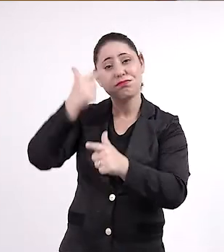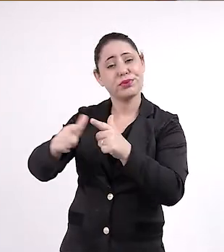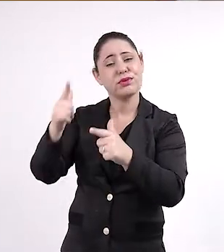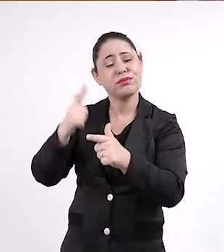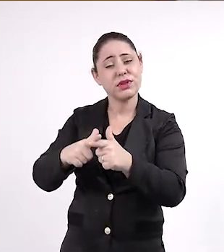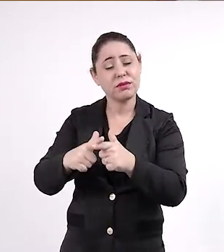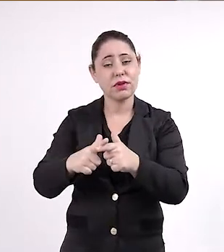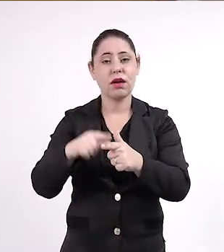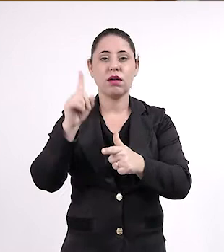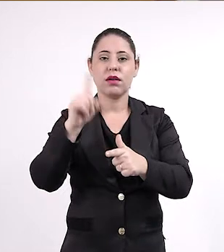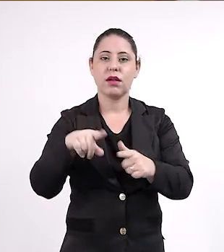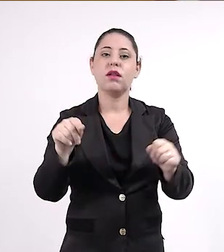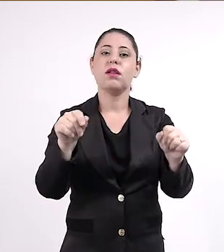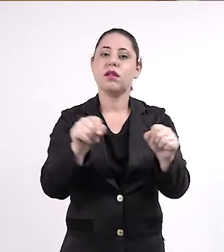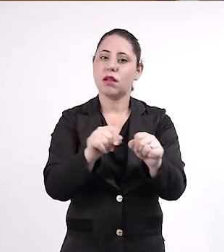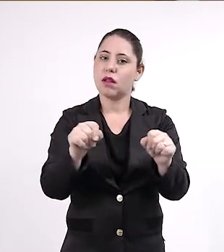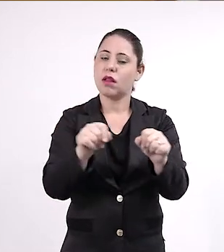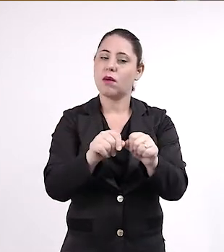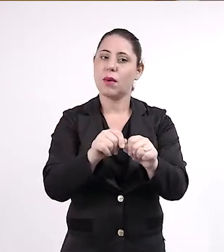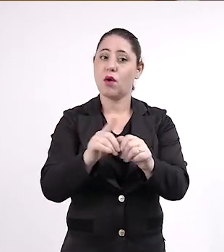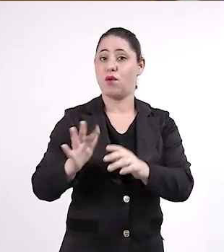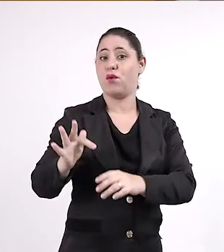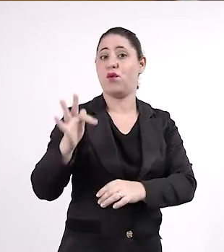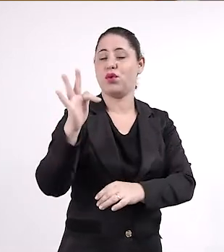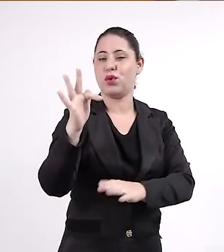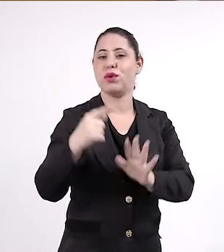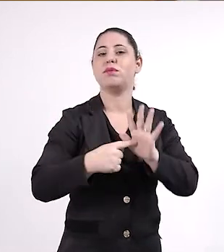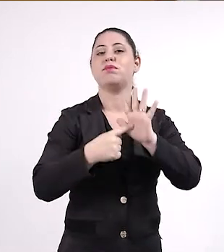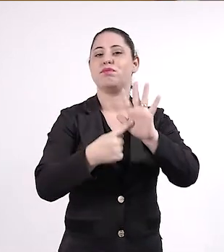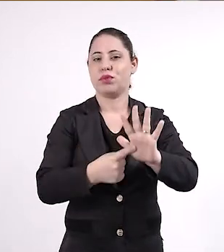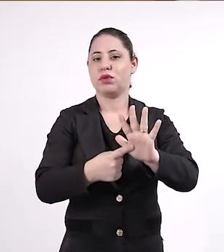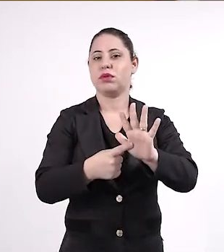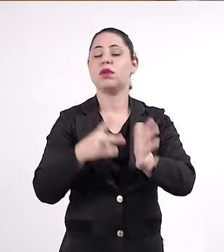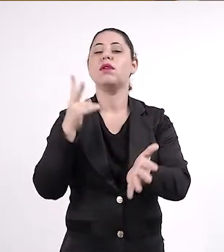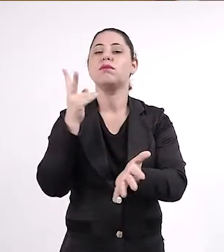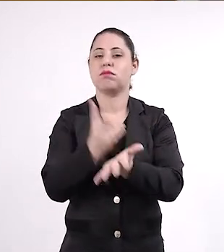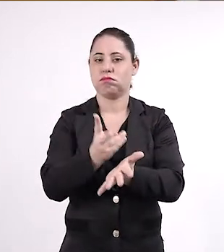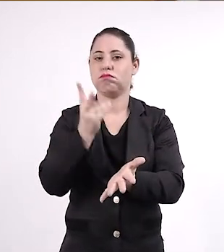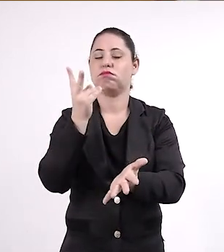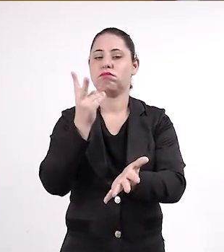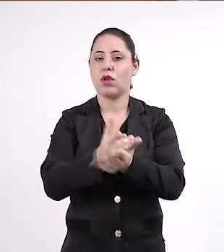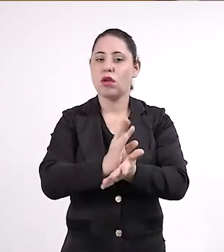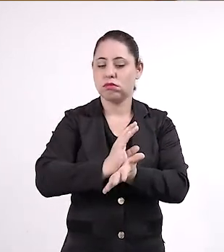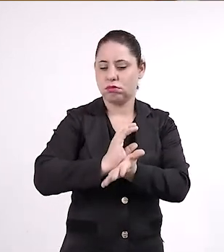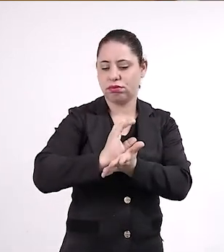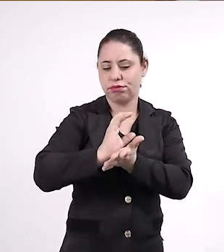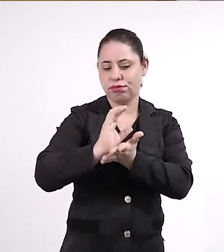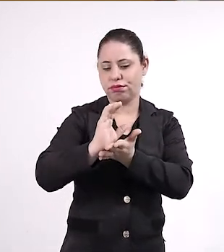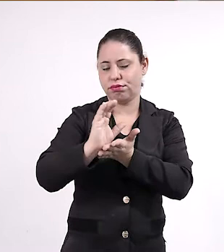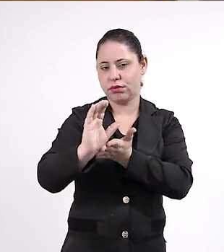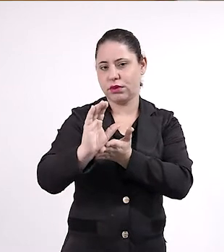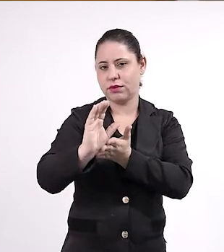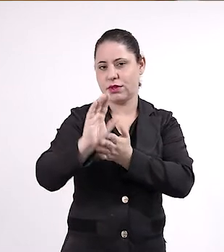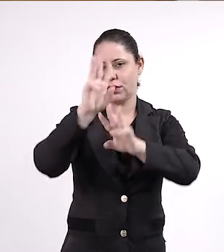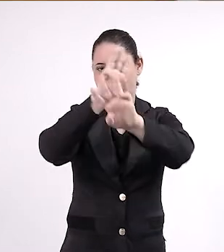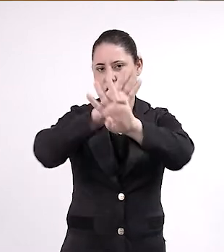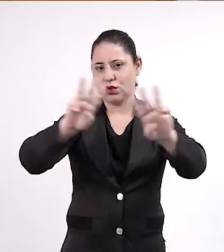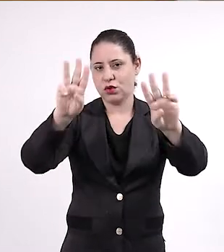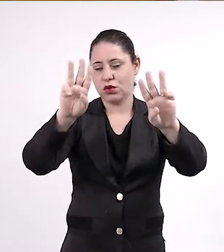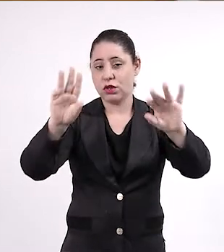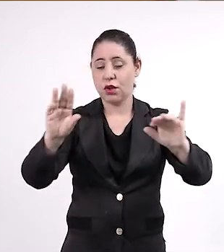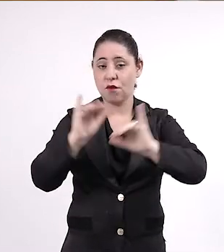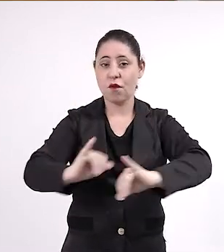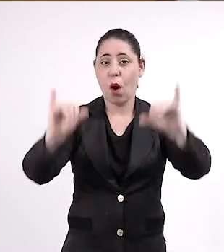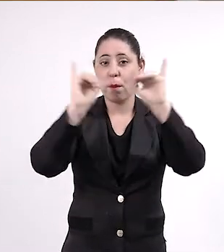das pessoas. Fora o que aponta para o futuro, né, que nós devemos continuar investindo nisso, para que as